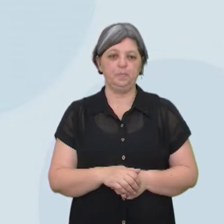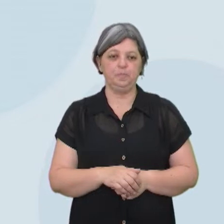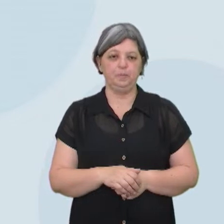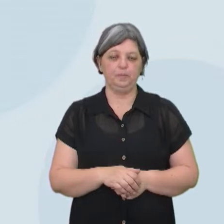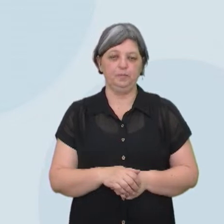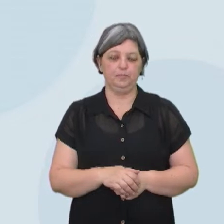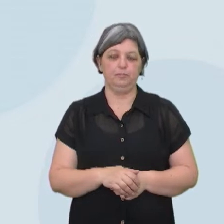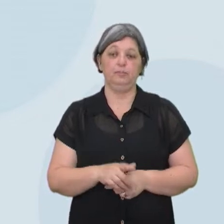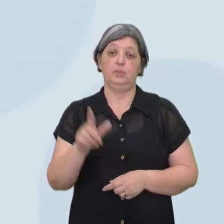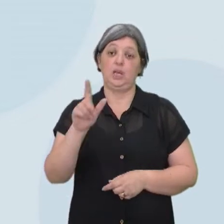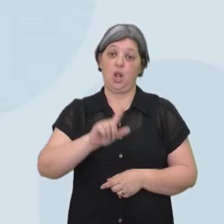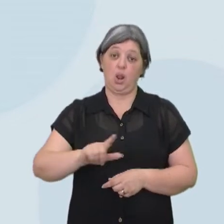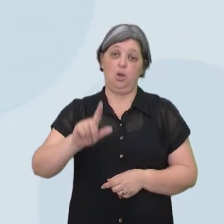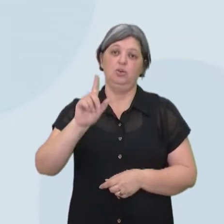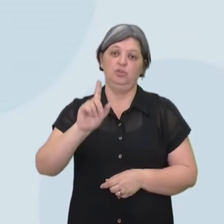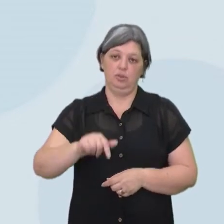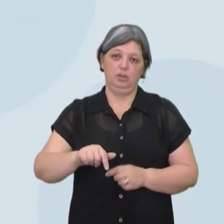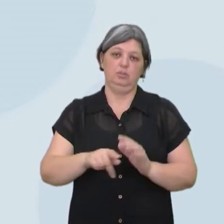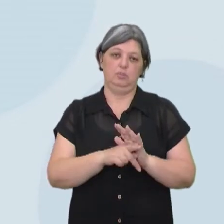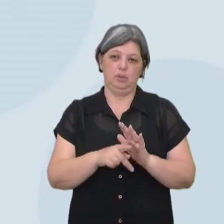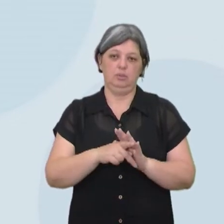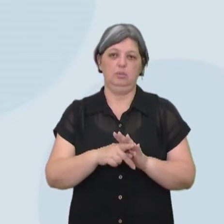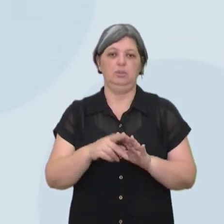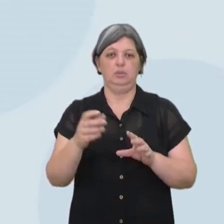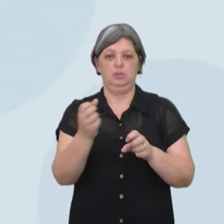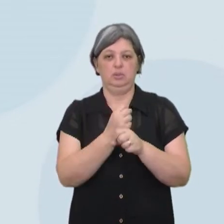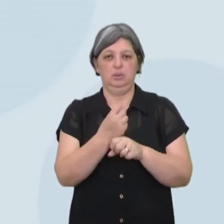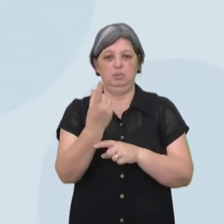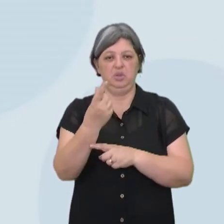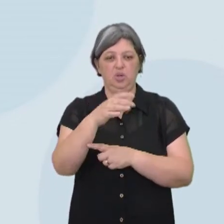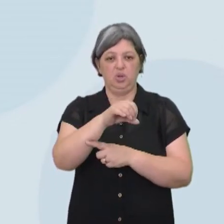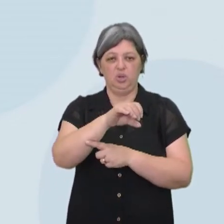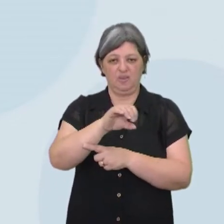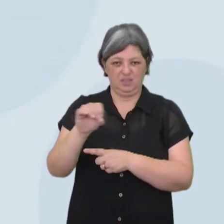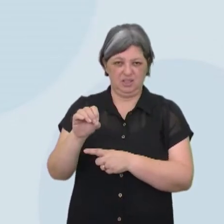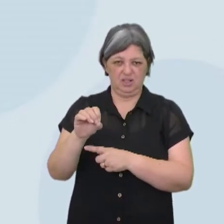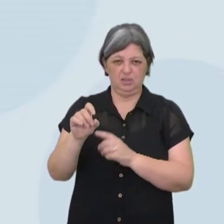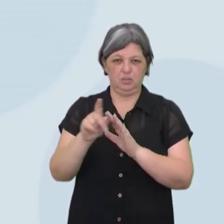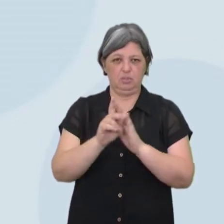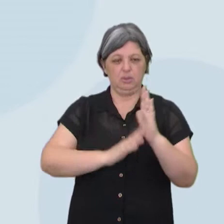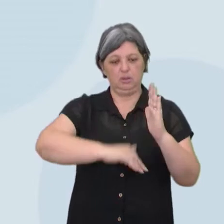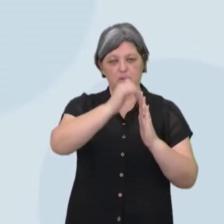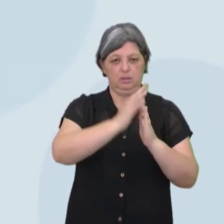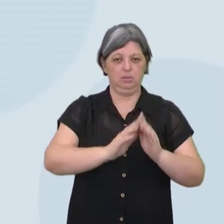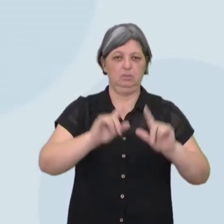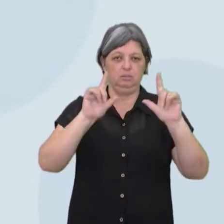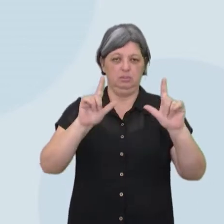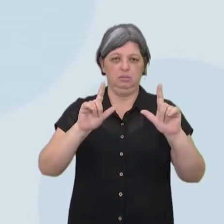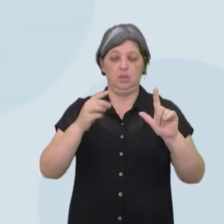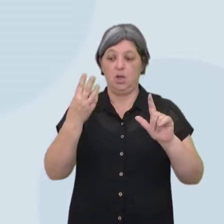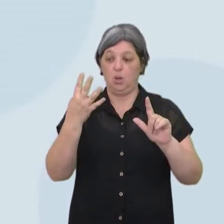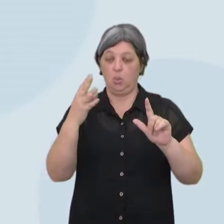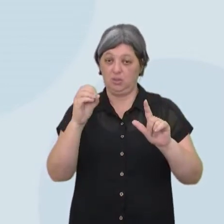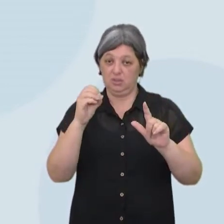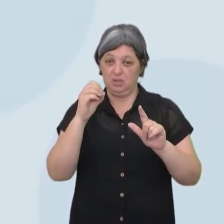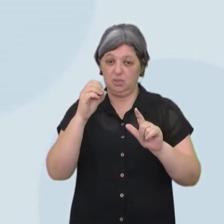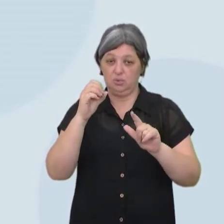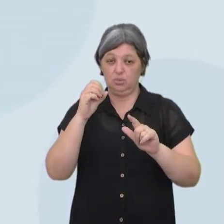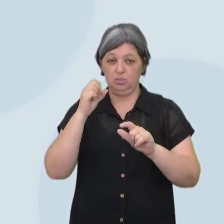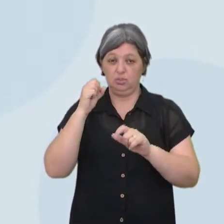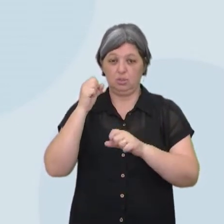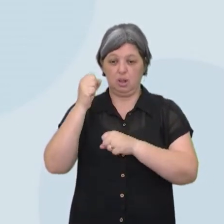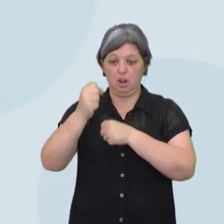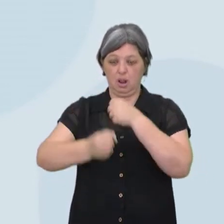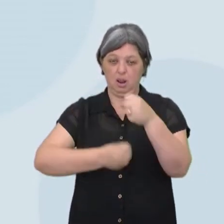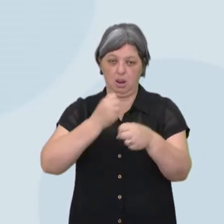Então, lógico, né, é uma coisa que foi feita em 1900 nessa tela, 400 anos depois do que realmente aconteceu